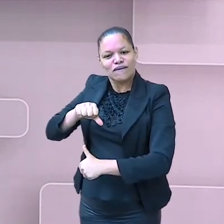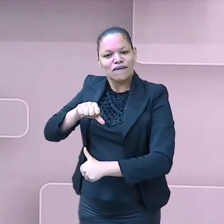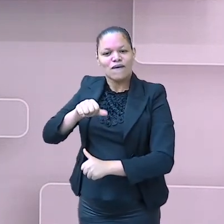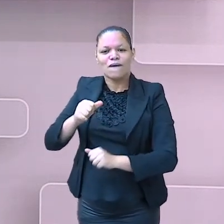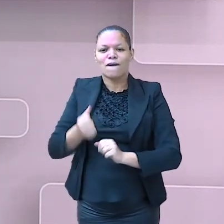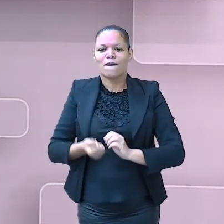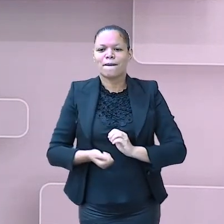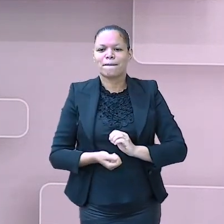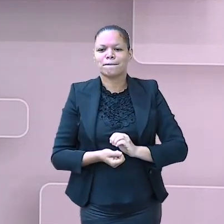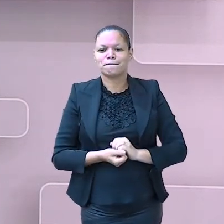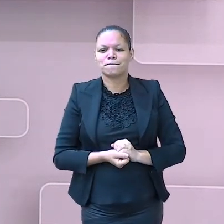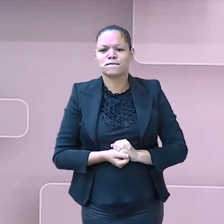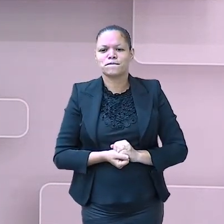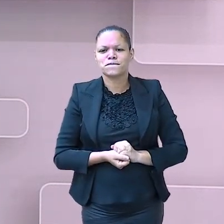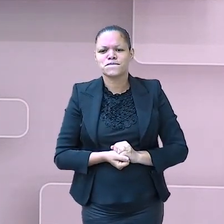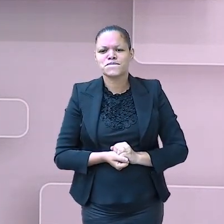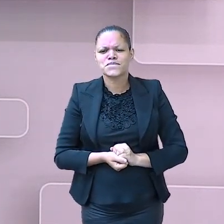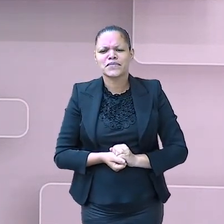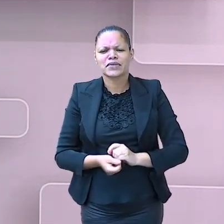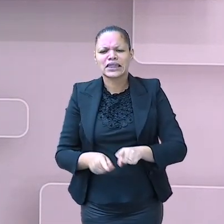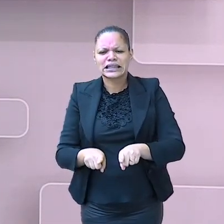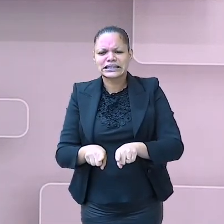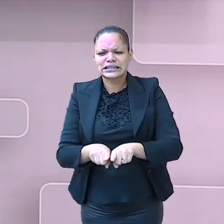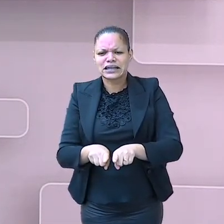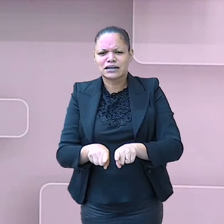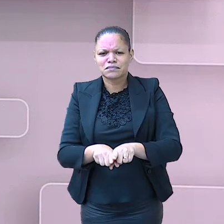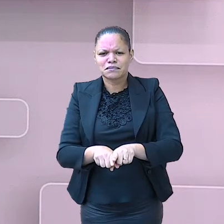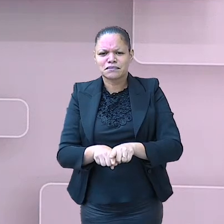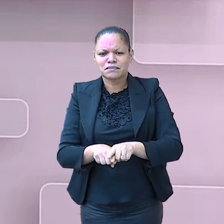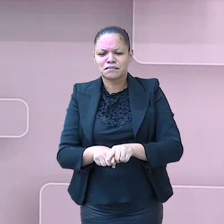Eles possuem bexiga natatória.